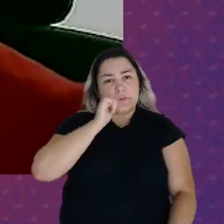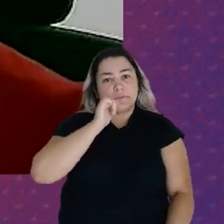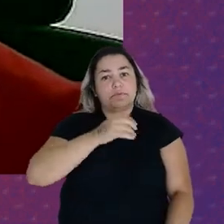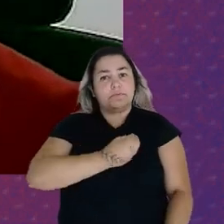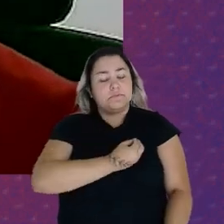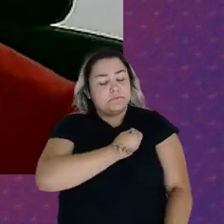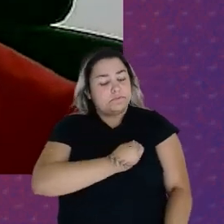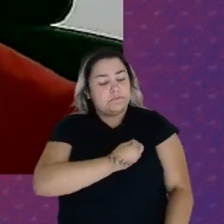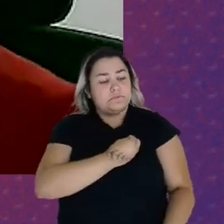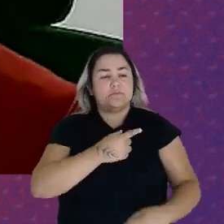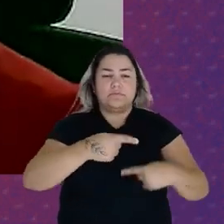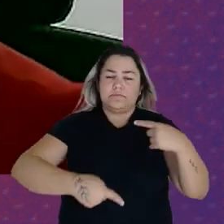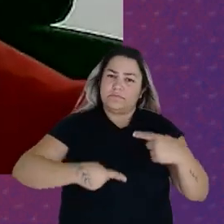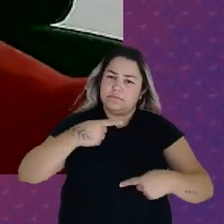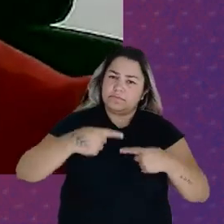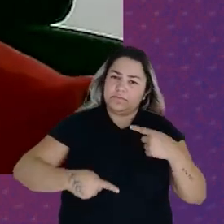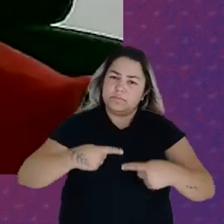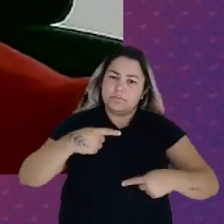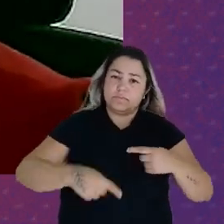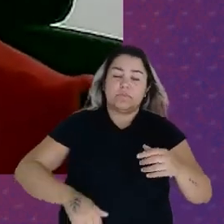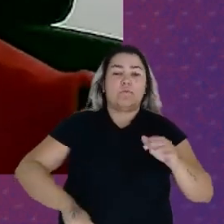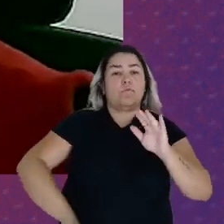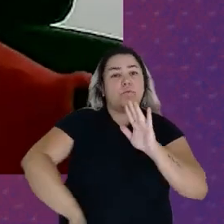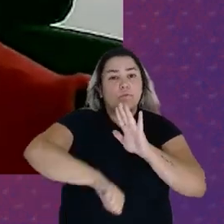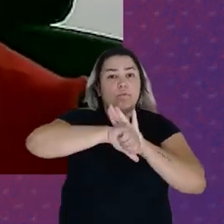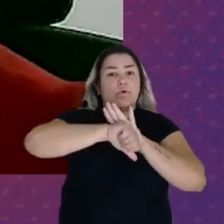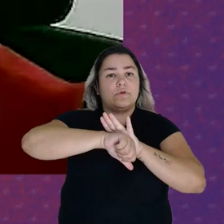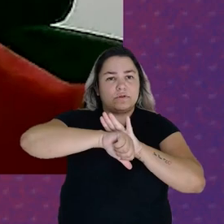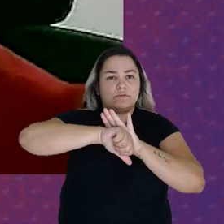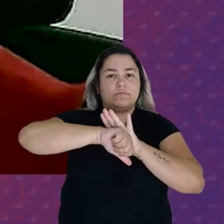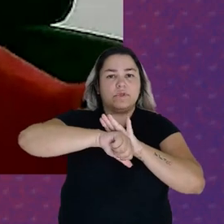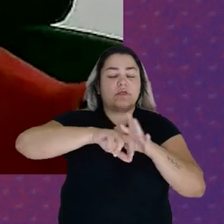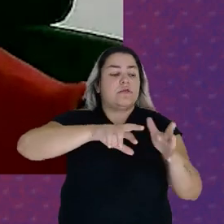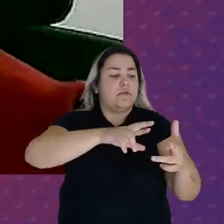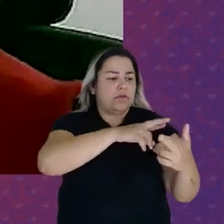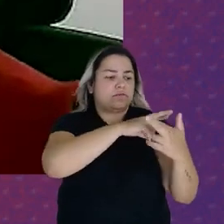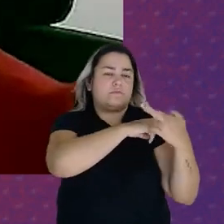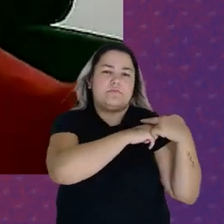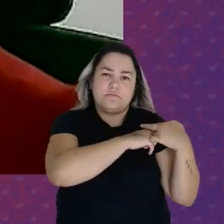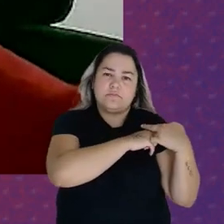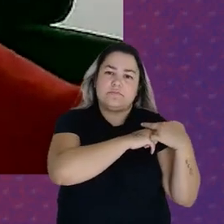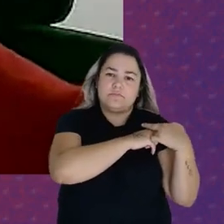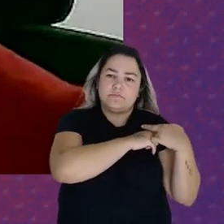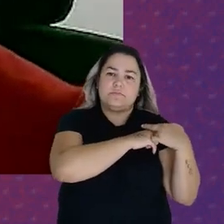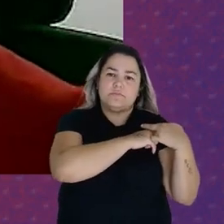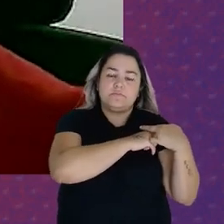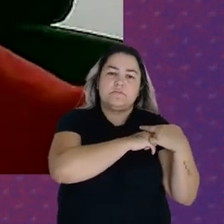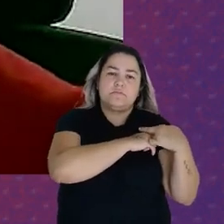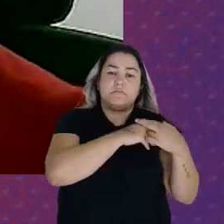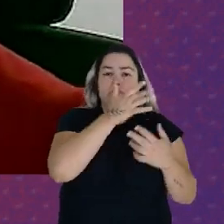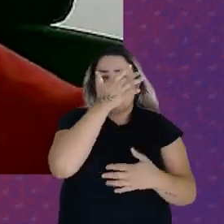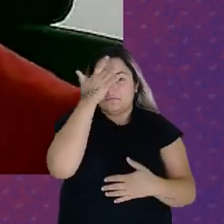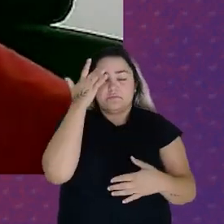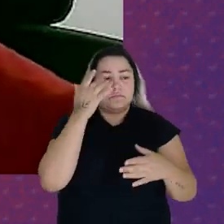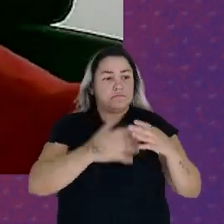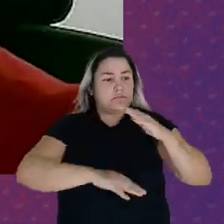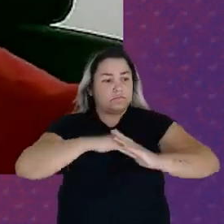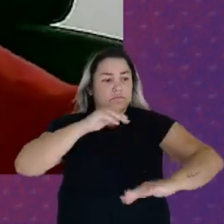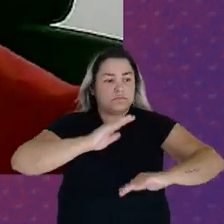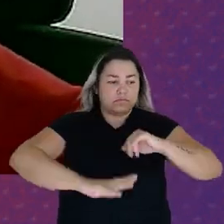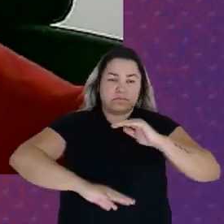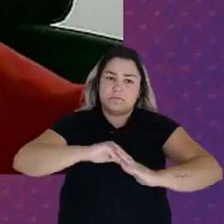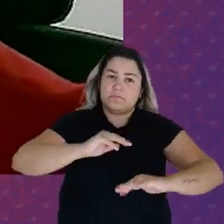política como crime e, portanto, responsabilizar os autores dessas práticas.